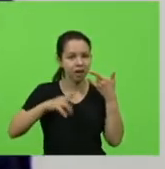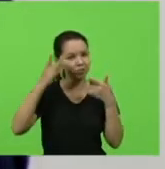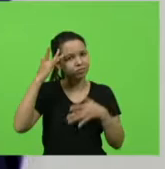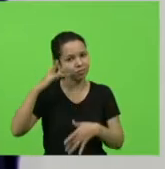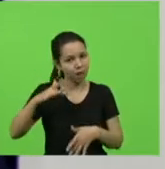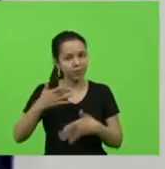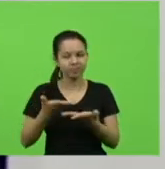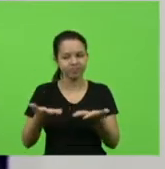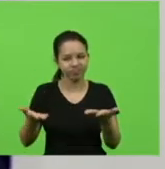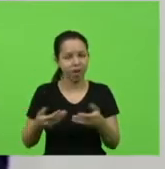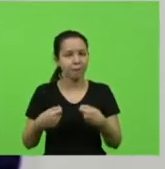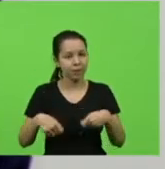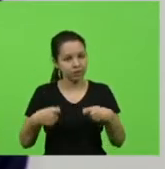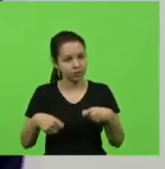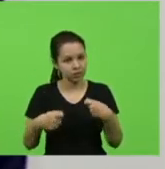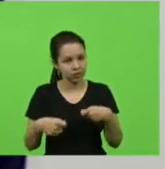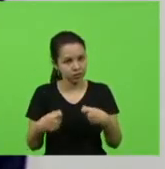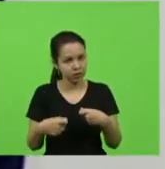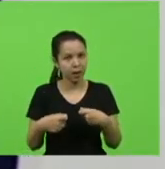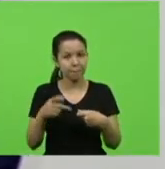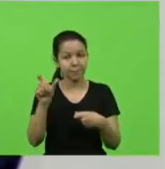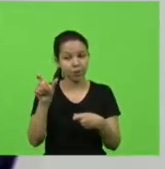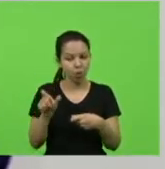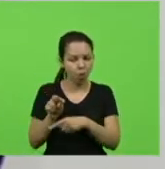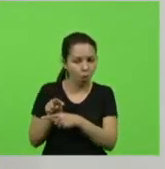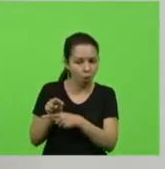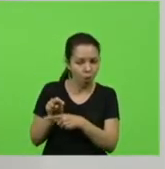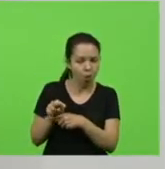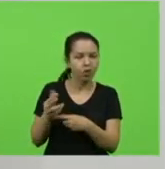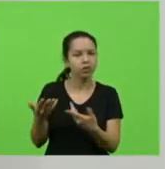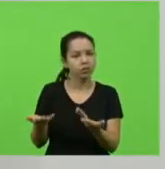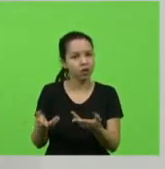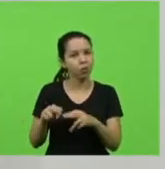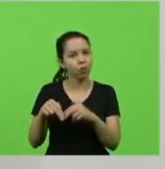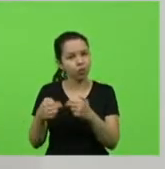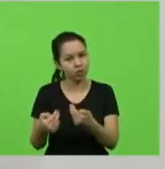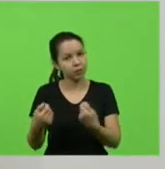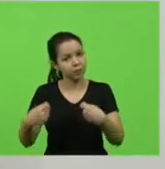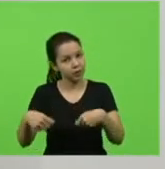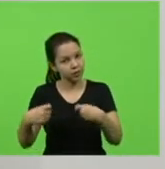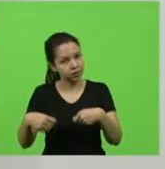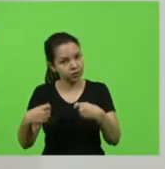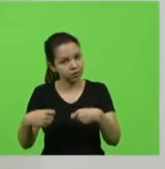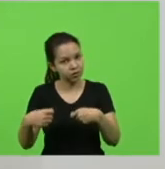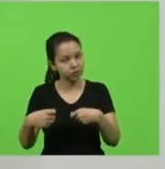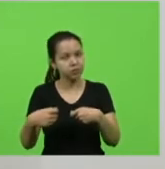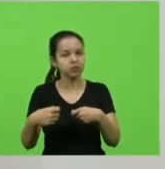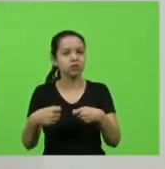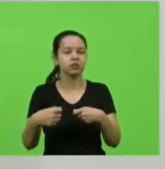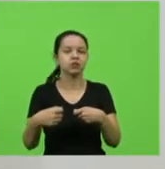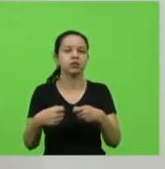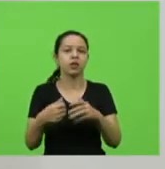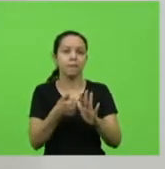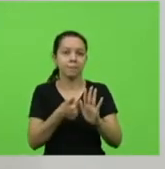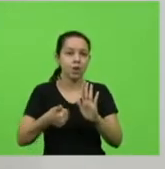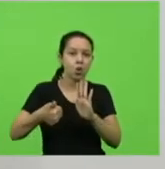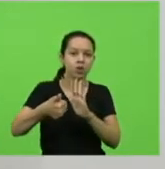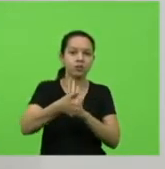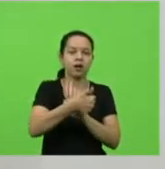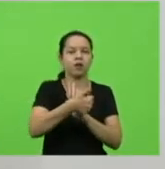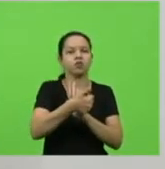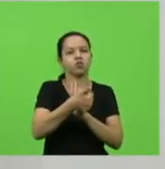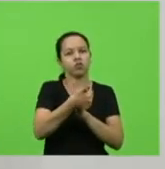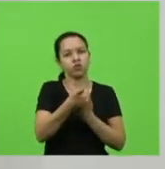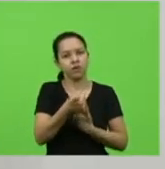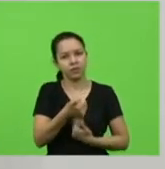precisa de alguém está olhando e, por isso mesmo, precisa ter uma prioridade na vacinação. Então, isso foi